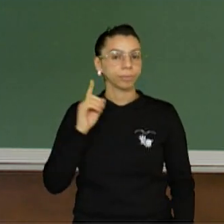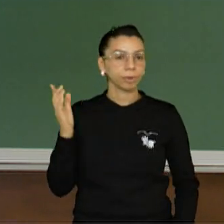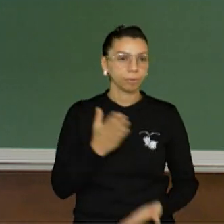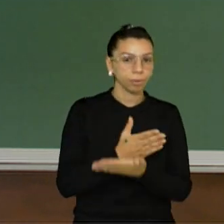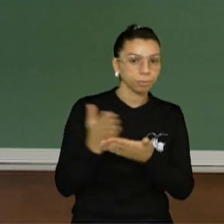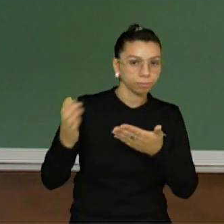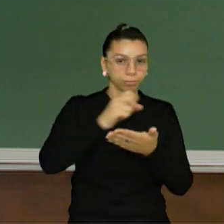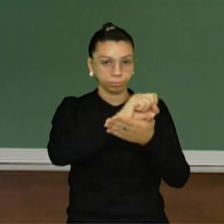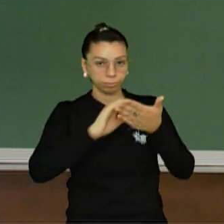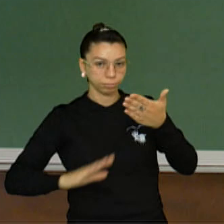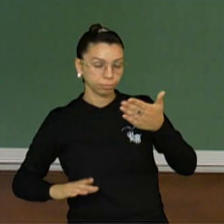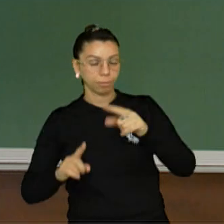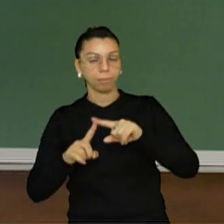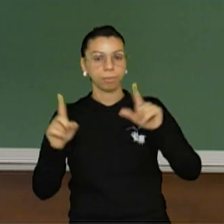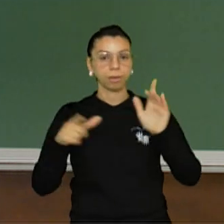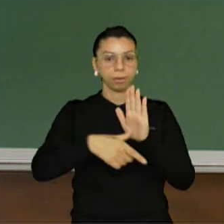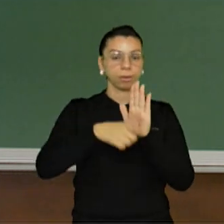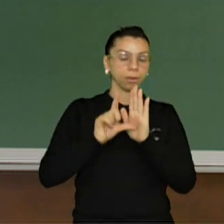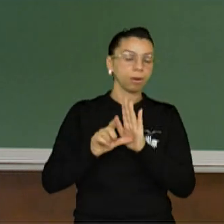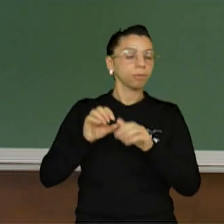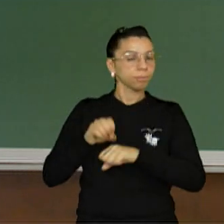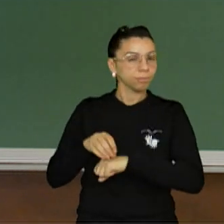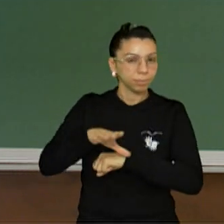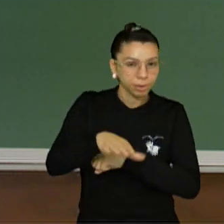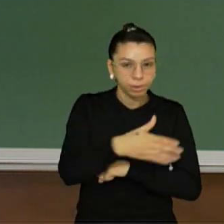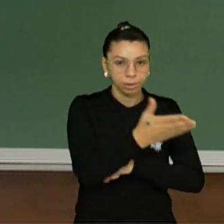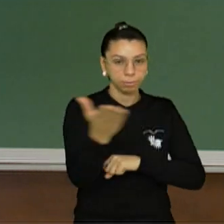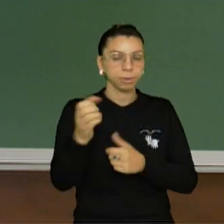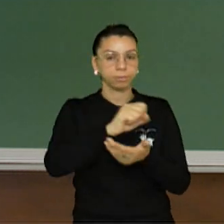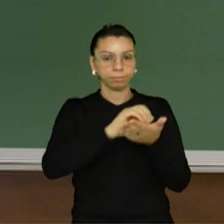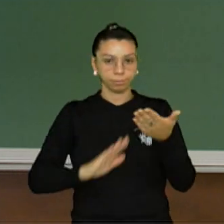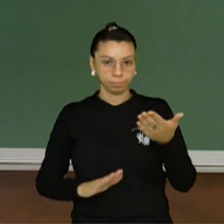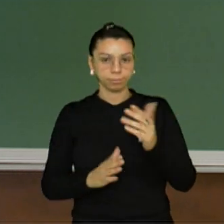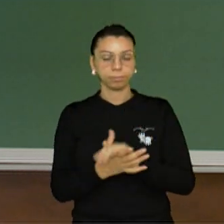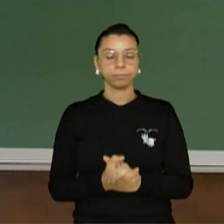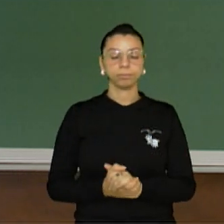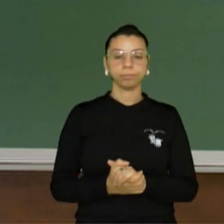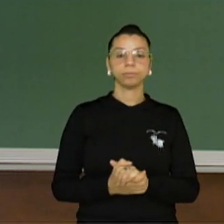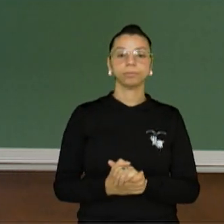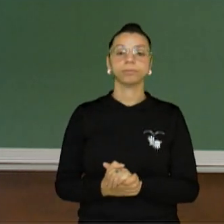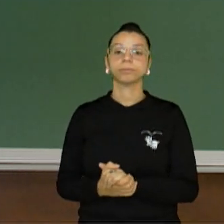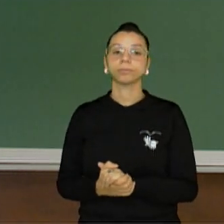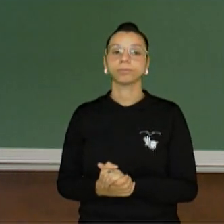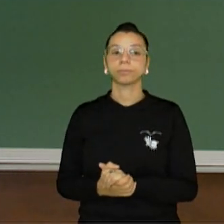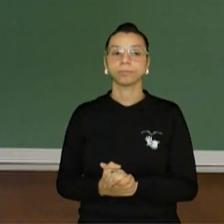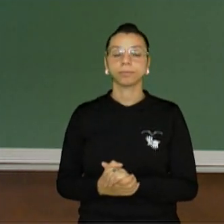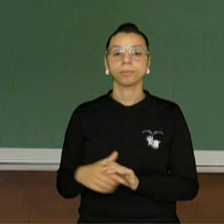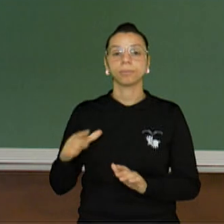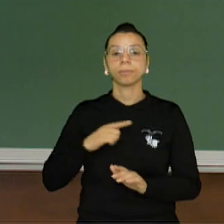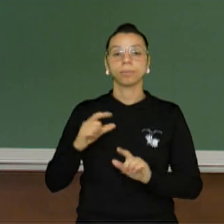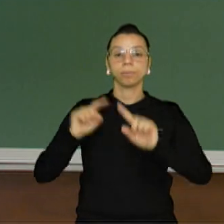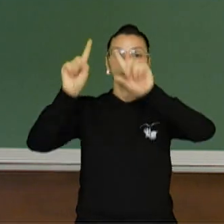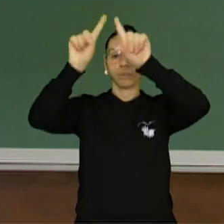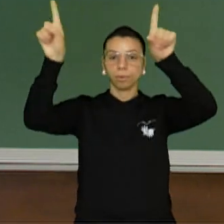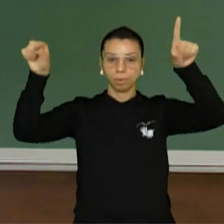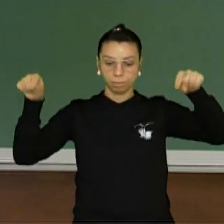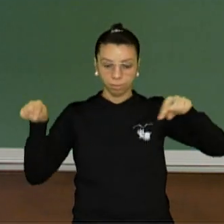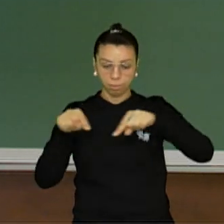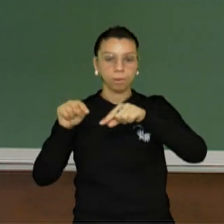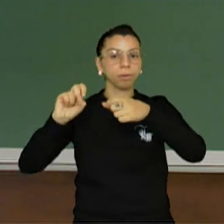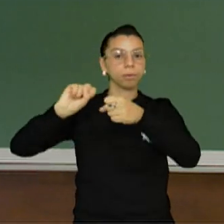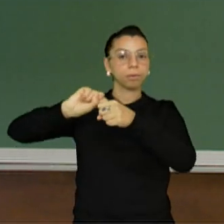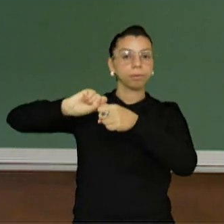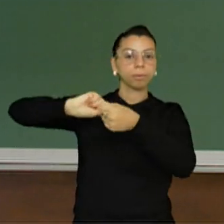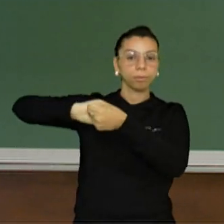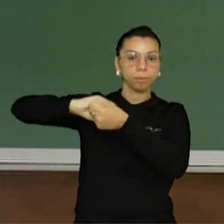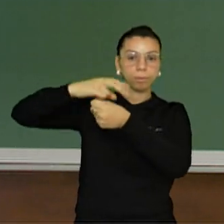começar com uma atividade, mas antes, olha aqui a minha dica para essa atividade, tá? Seja a matriz quadrada, eu tenho que